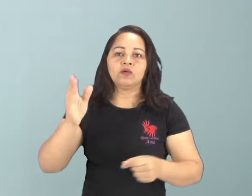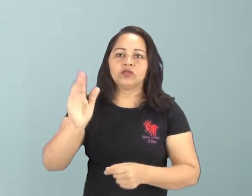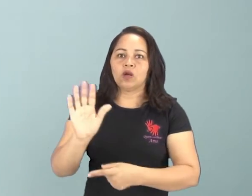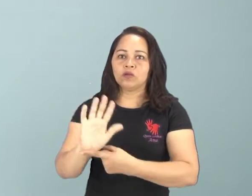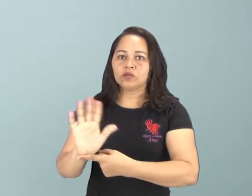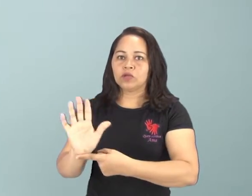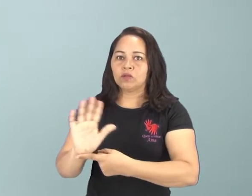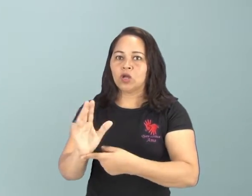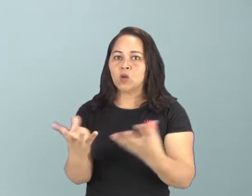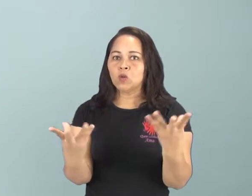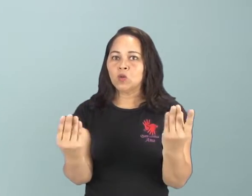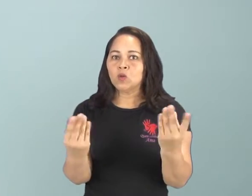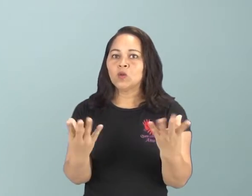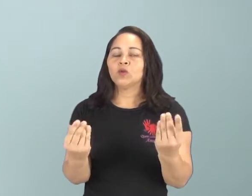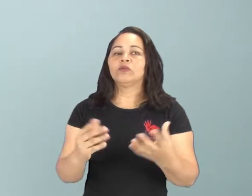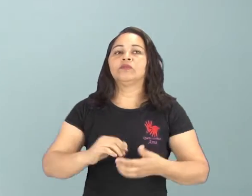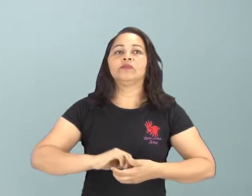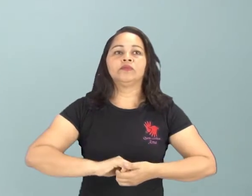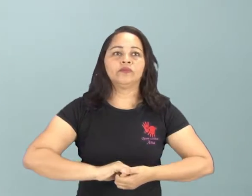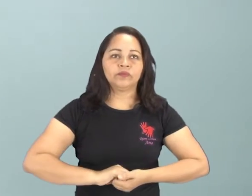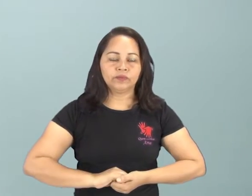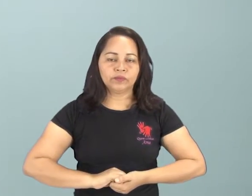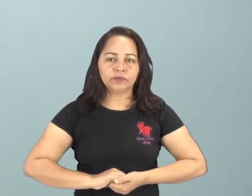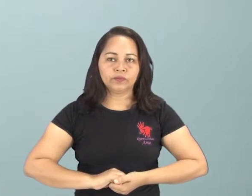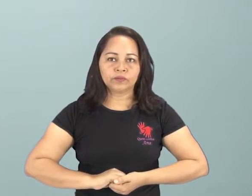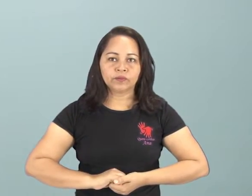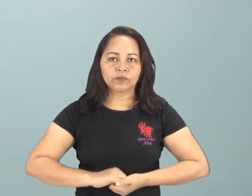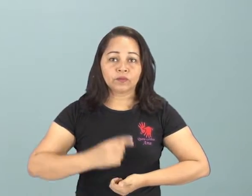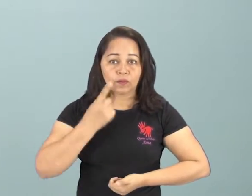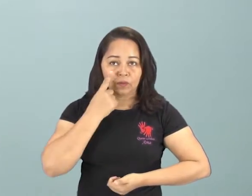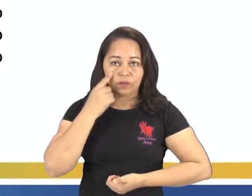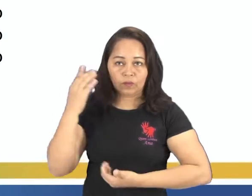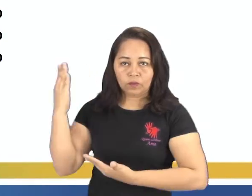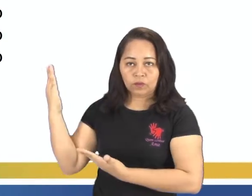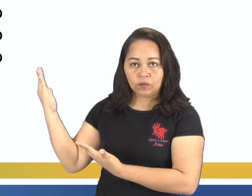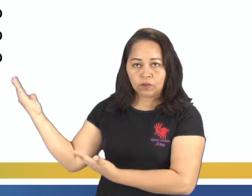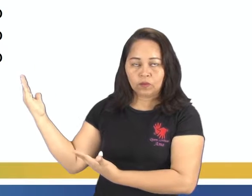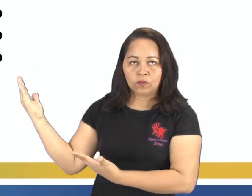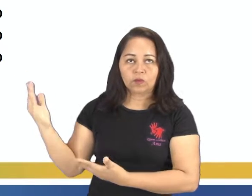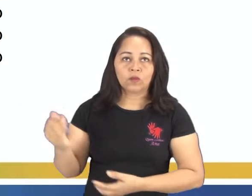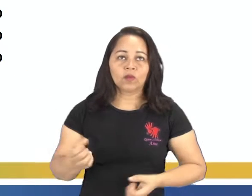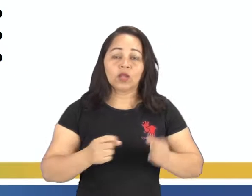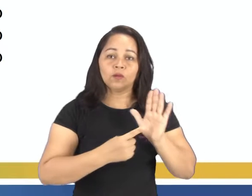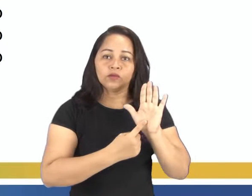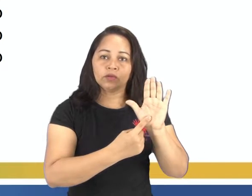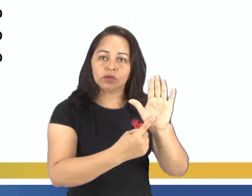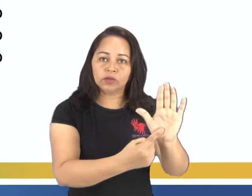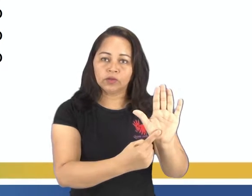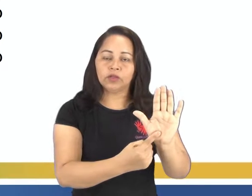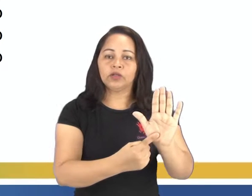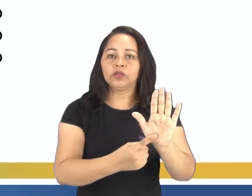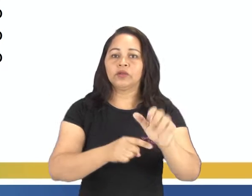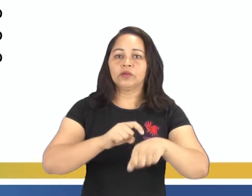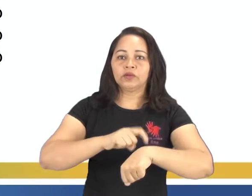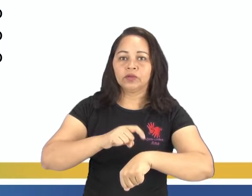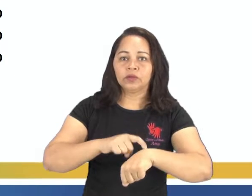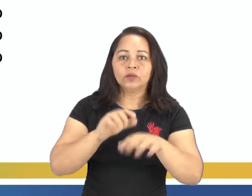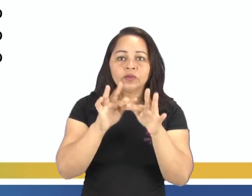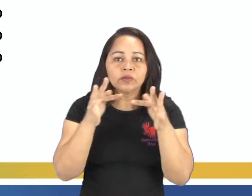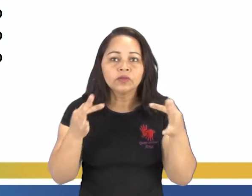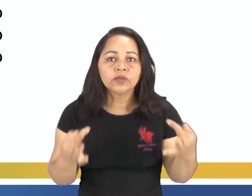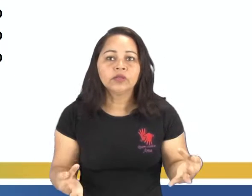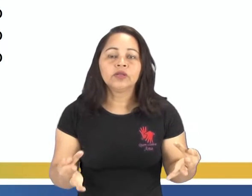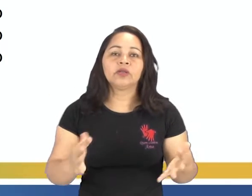ainda, certo? Então vamos lá, acompanha aqui comigo. Retratando uma época simples e histórias